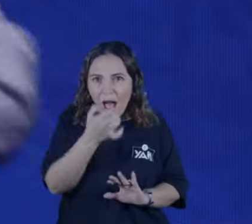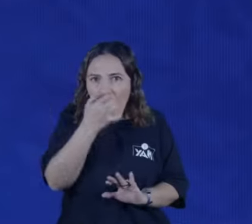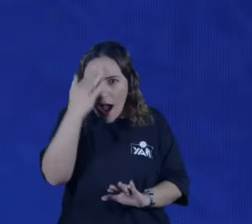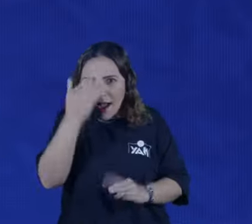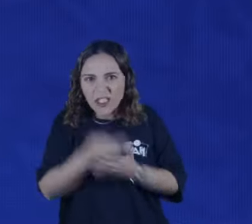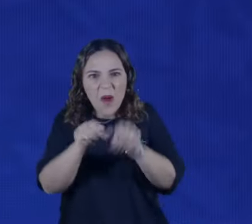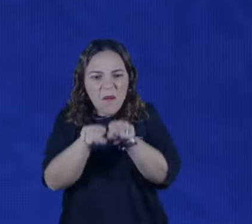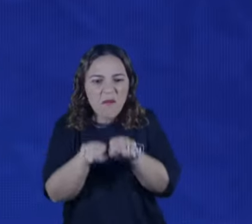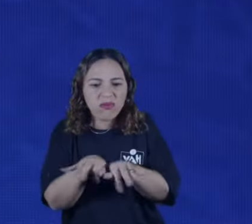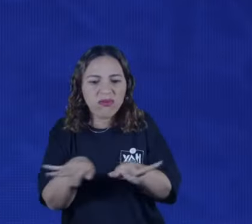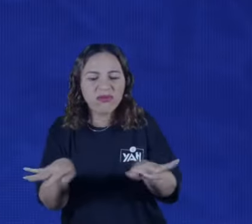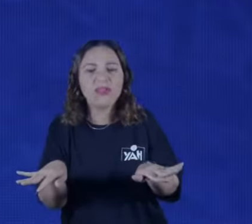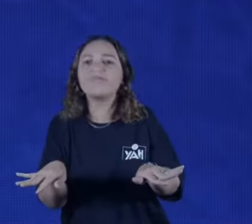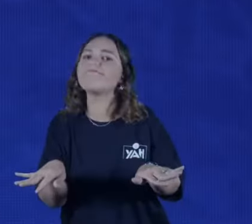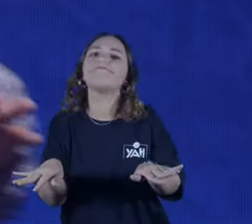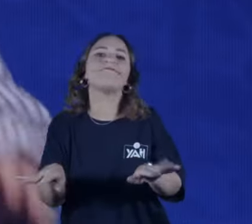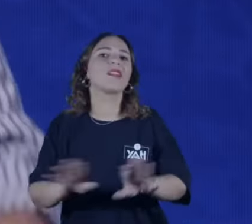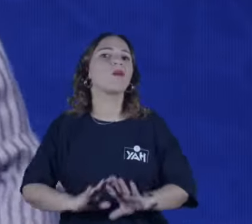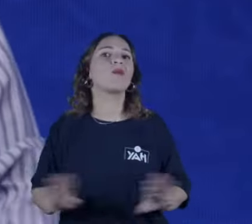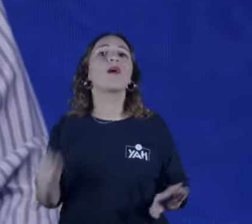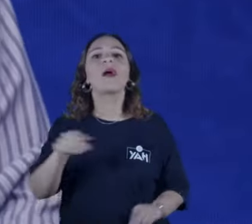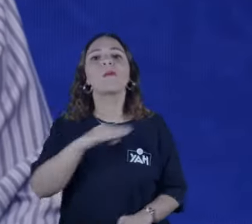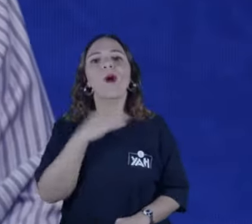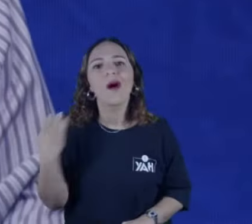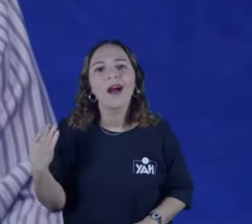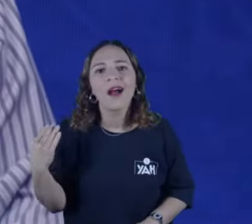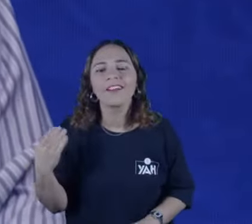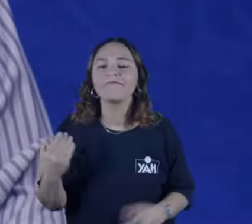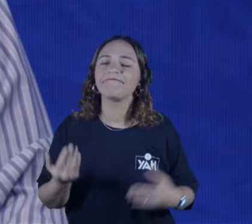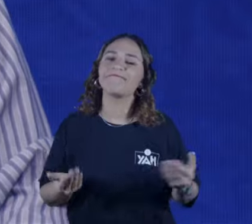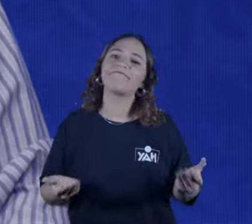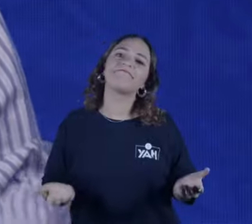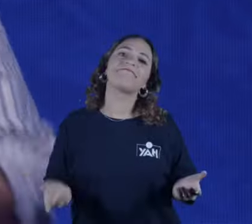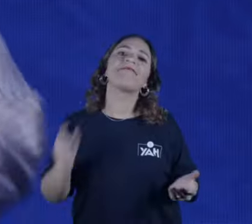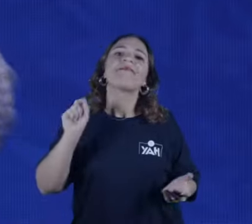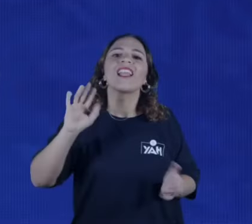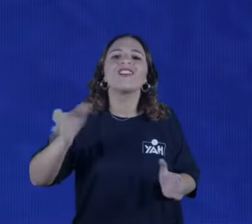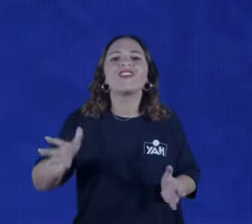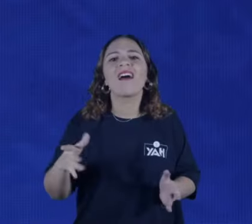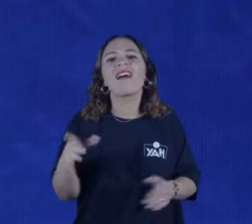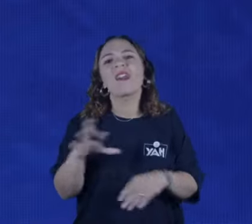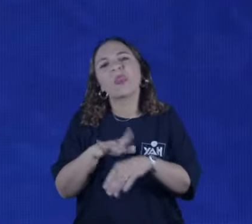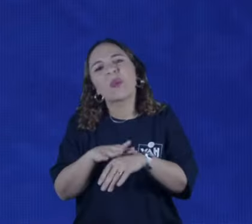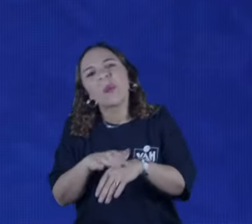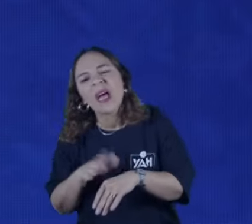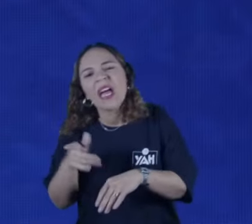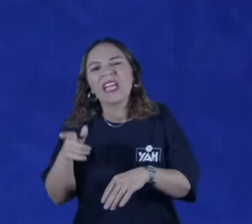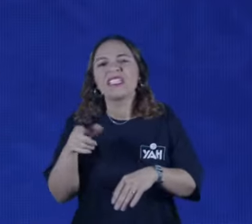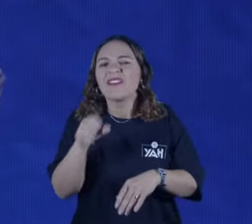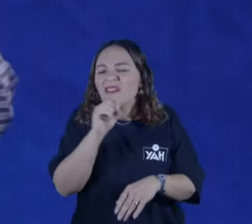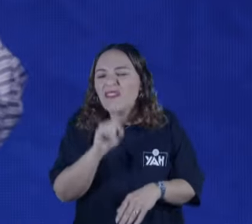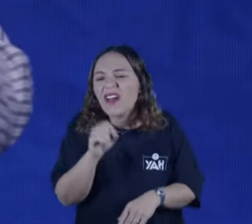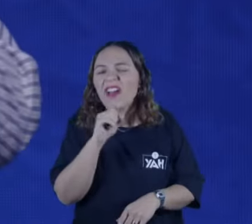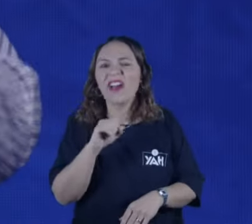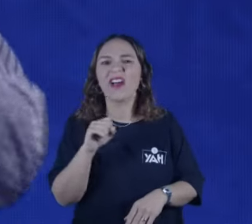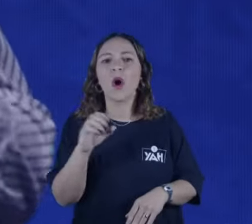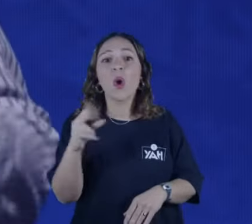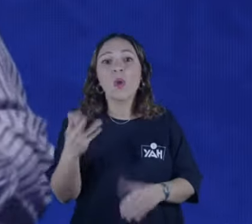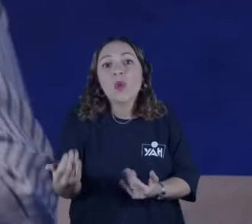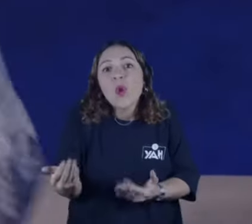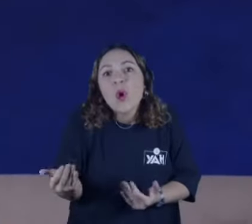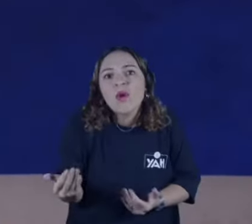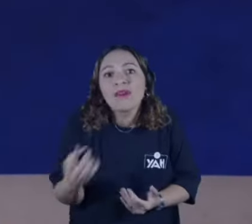se dispersam, pronto. Quem é que vai morrer? Vão morrer os que estão sozinhos, os que